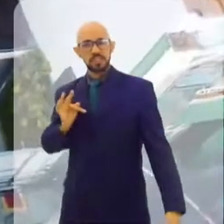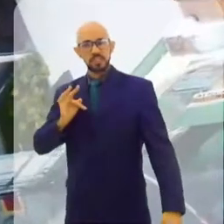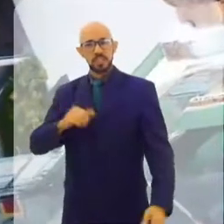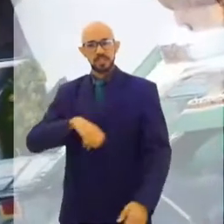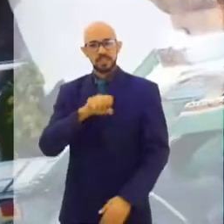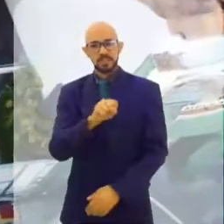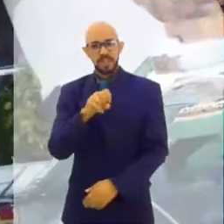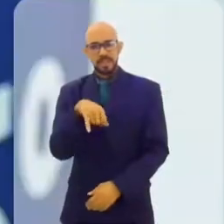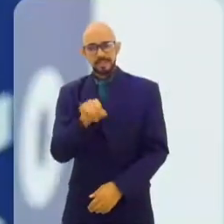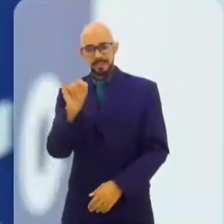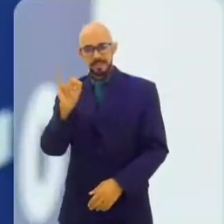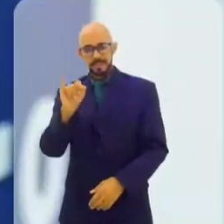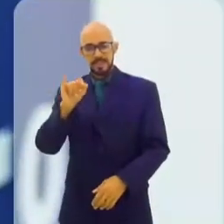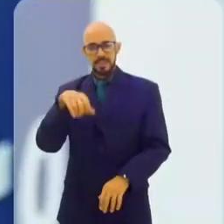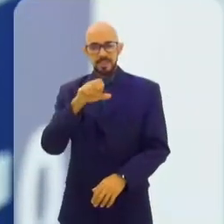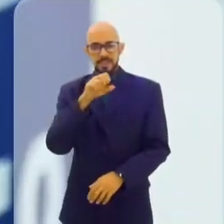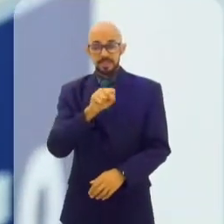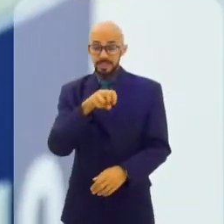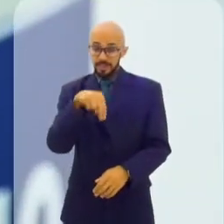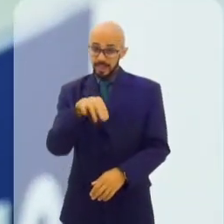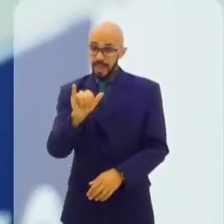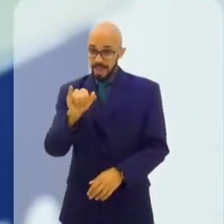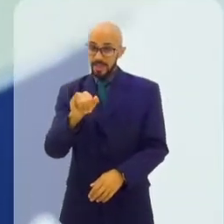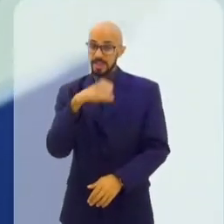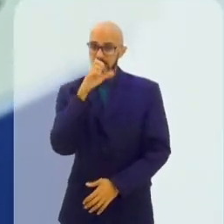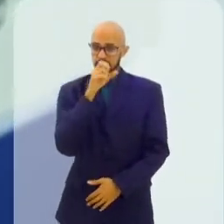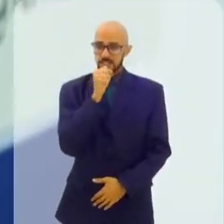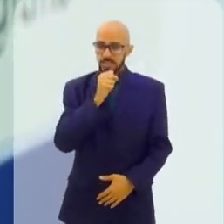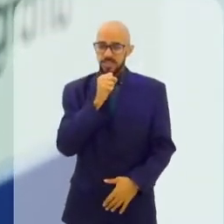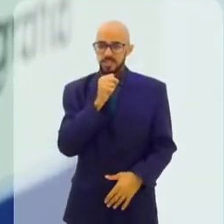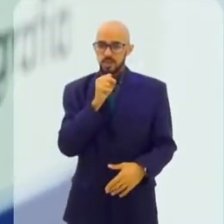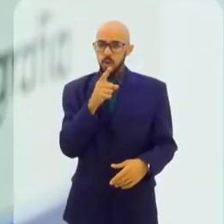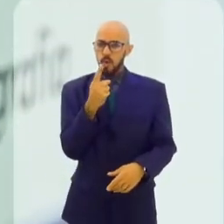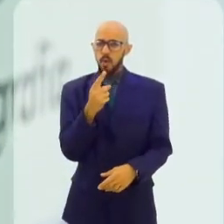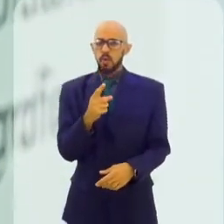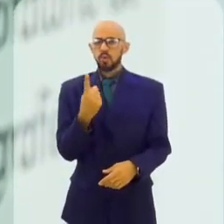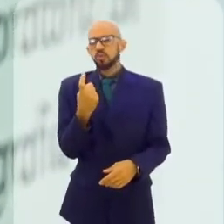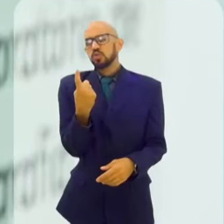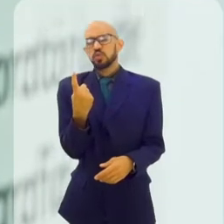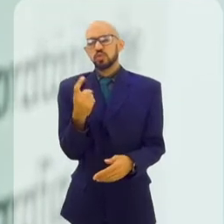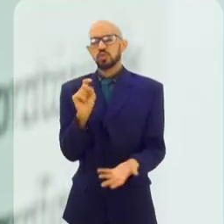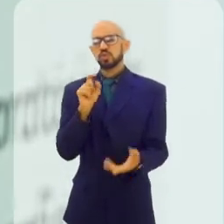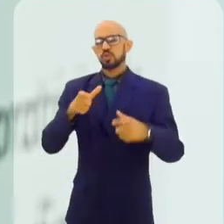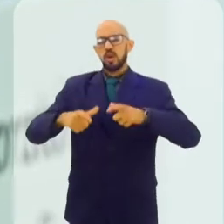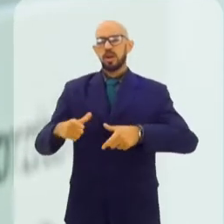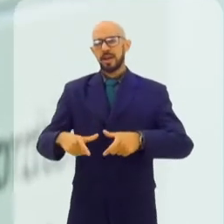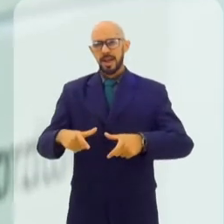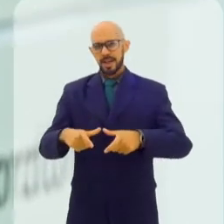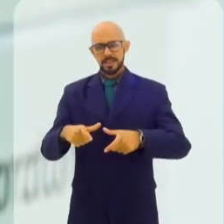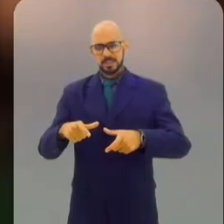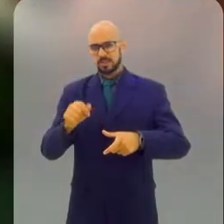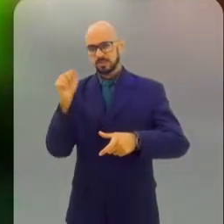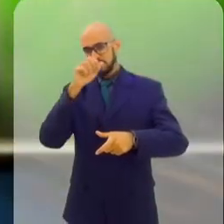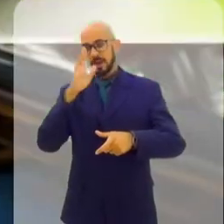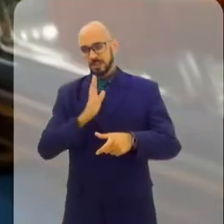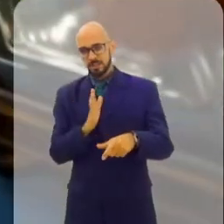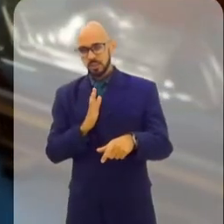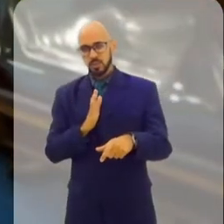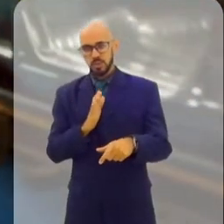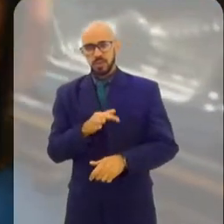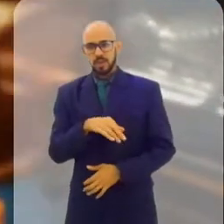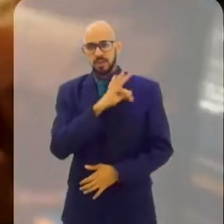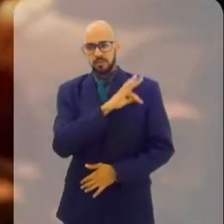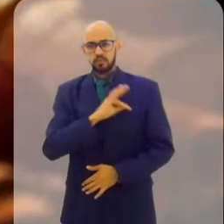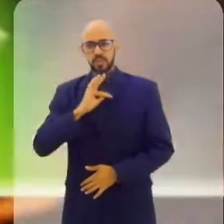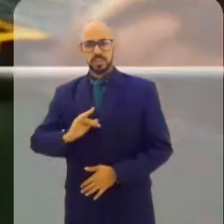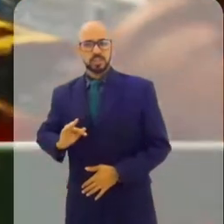SESI Laranjeiras, um dos únicos espaços voltados integralmente à formação audiovisual no país.